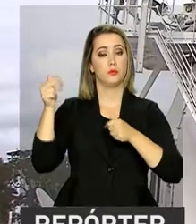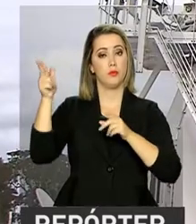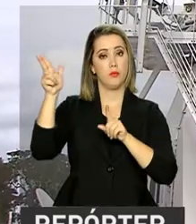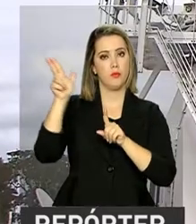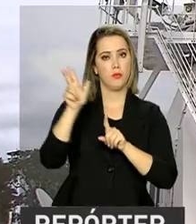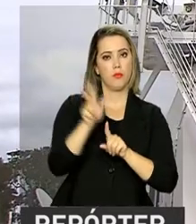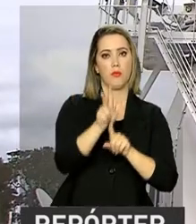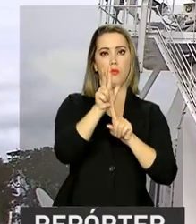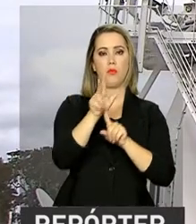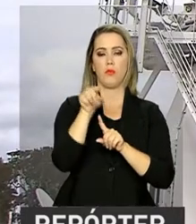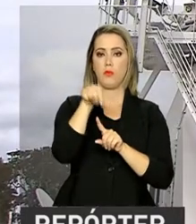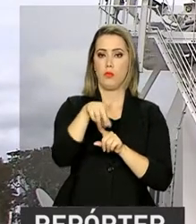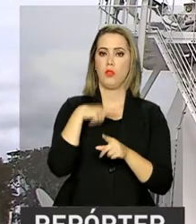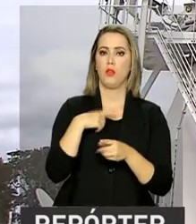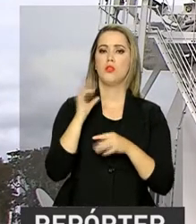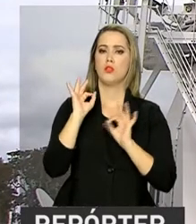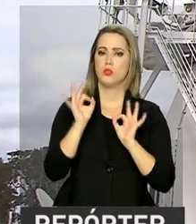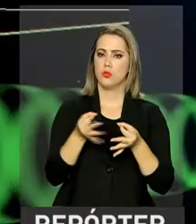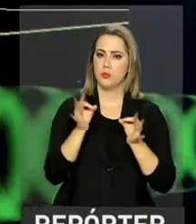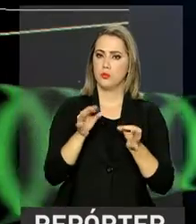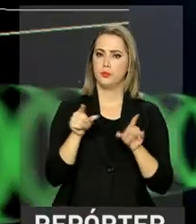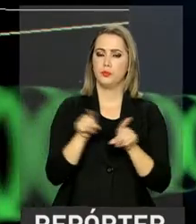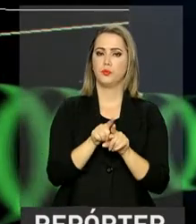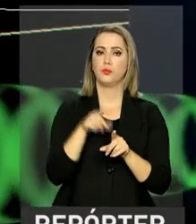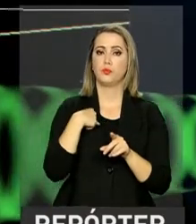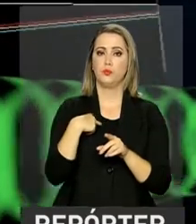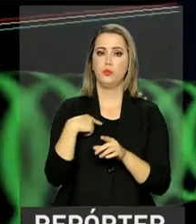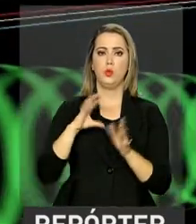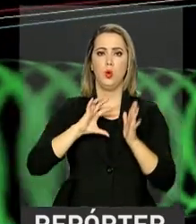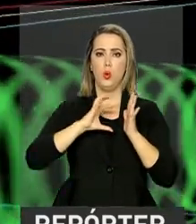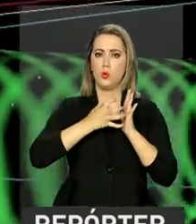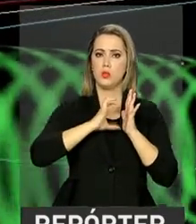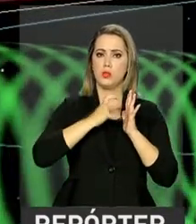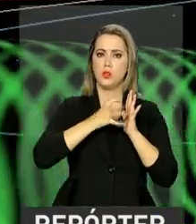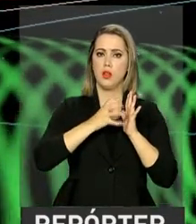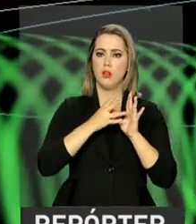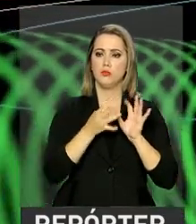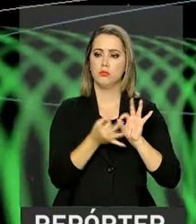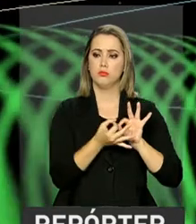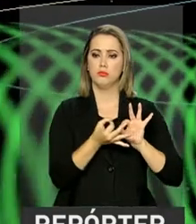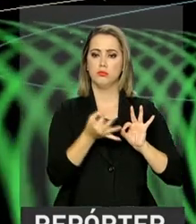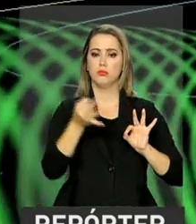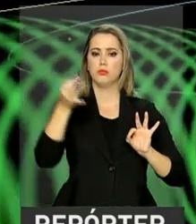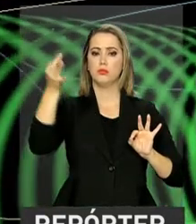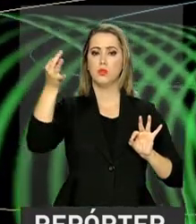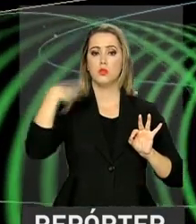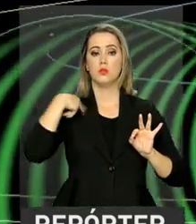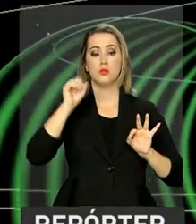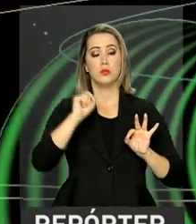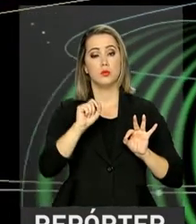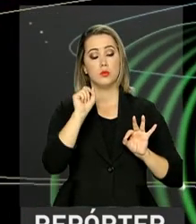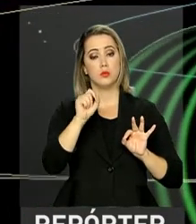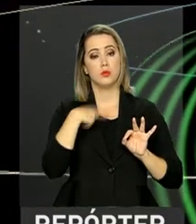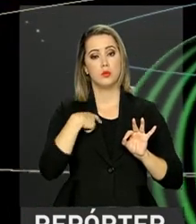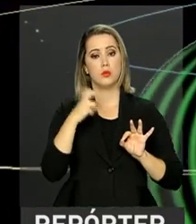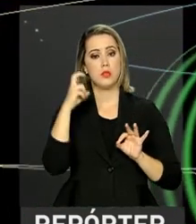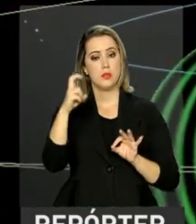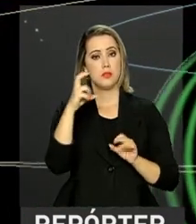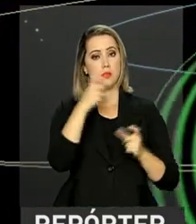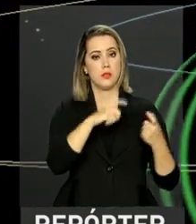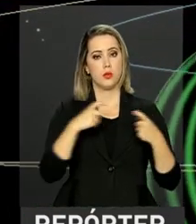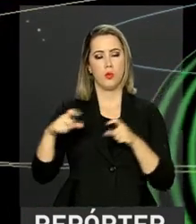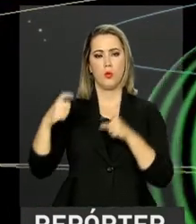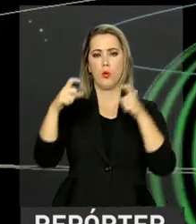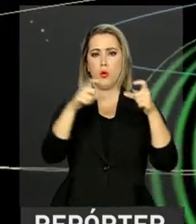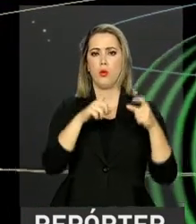quando o sistema estiver em pleno funcionamento os dados de telemetria do satélite vão ser enviados para cinco estações